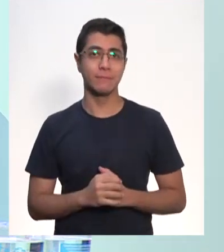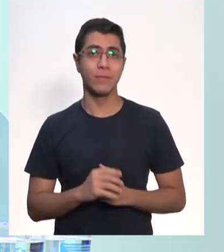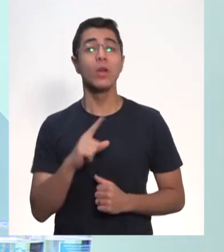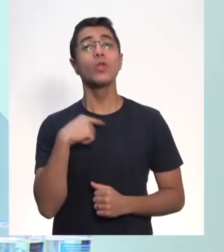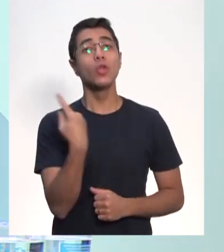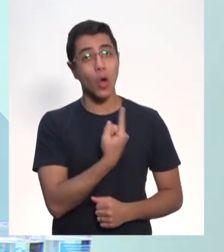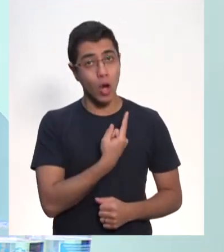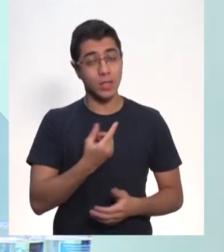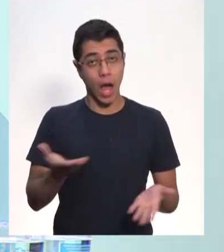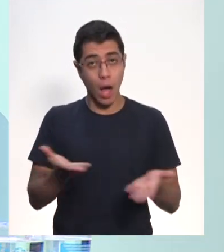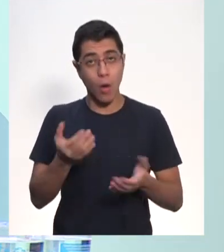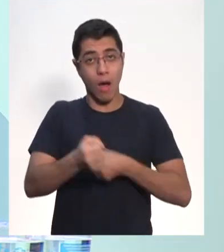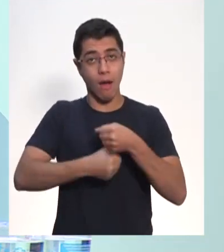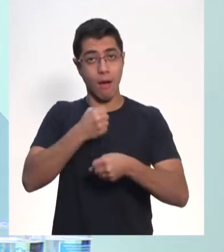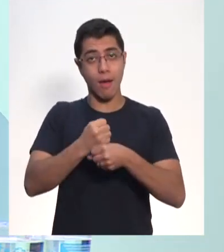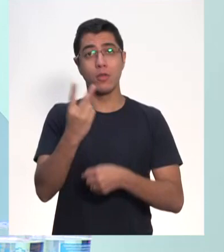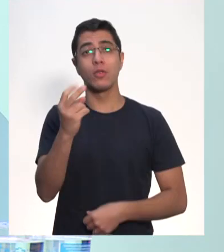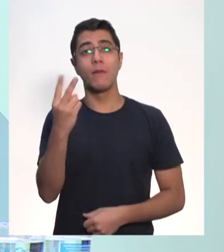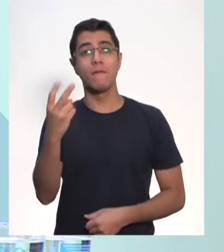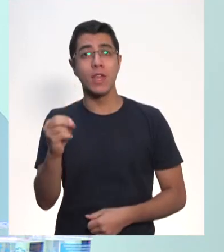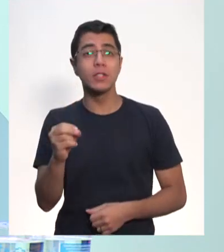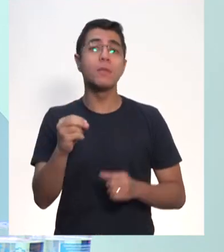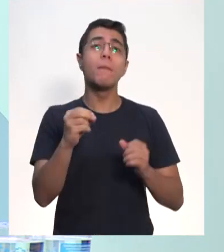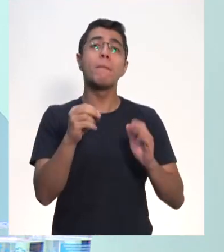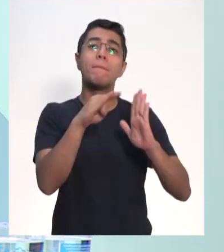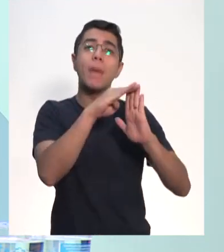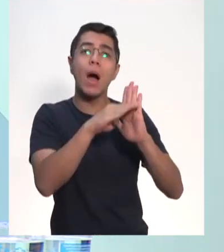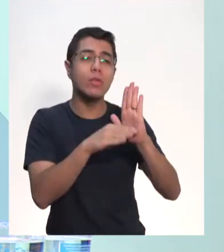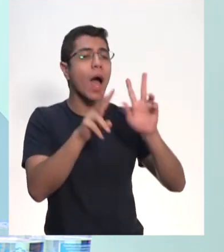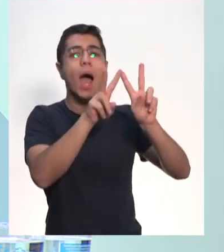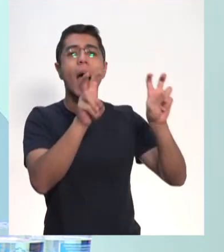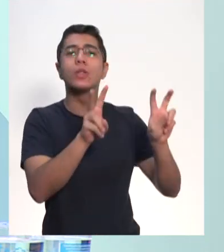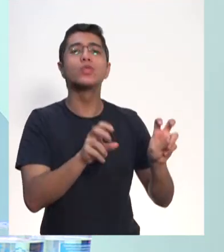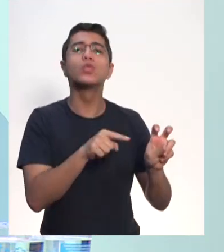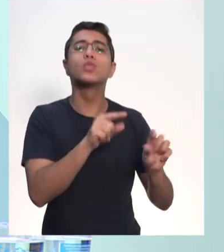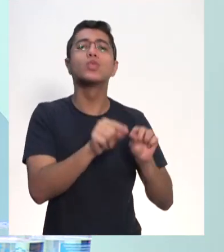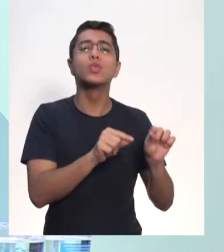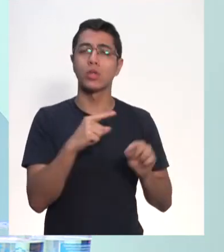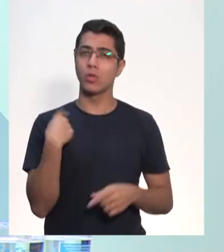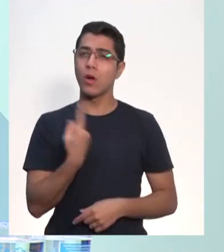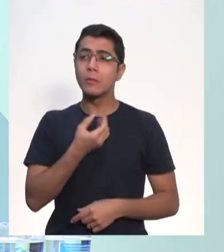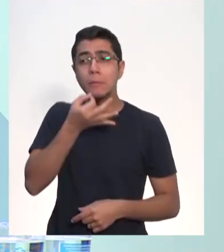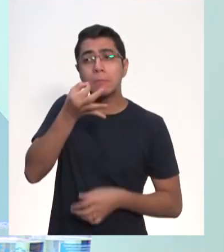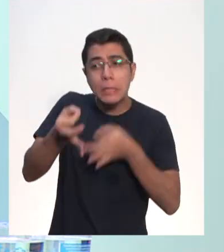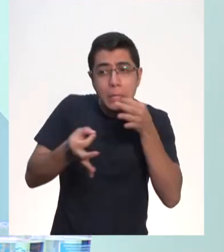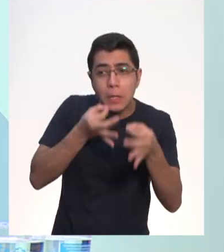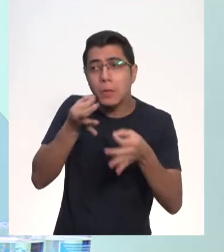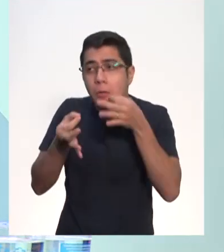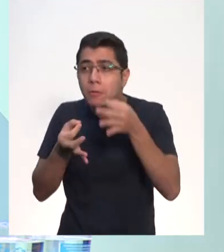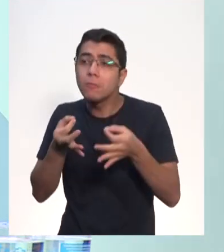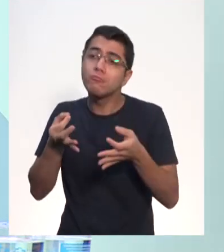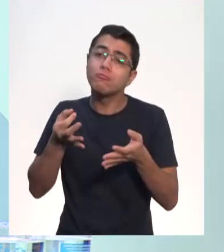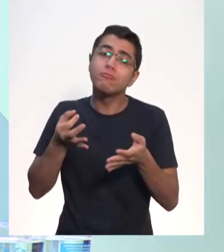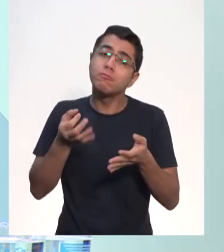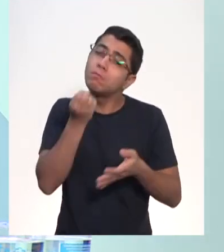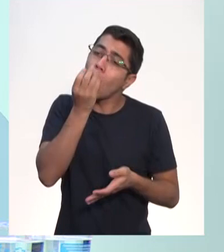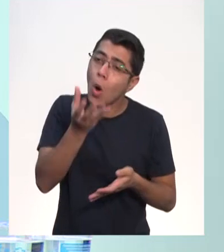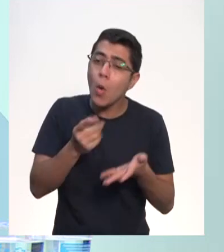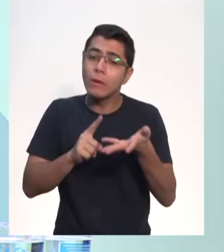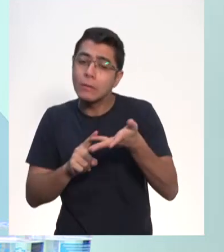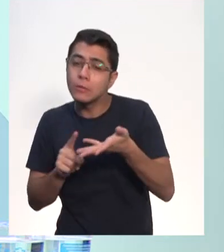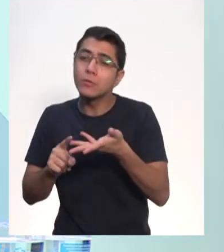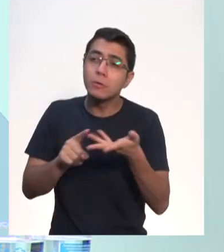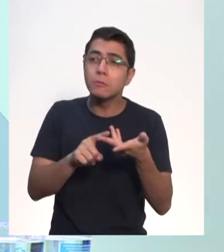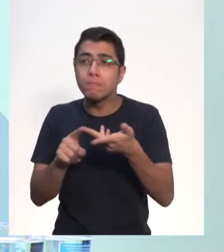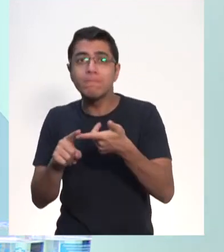sugestões de como desenvolver essas pautas, esse espaço ele está se consolidando. E nós contamos muito com a colaboração